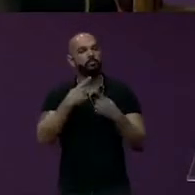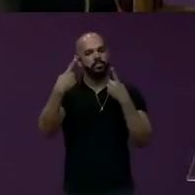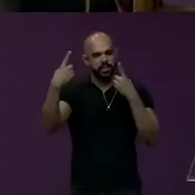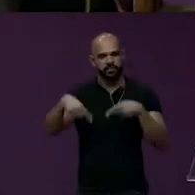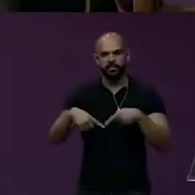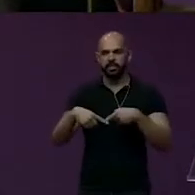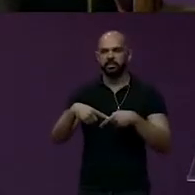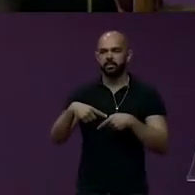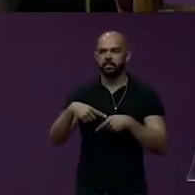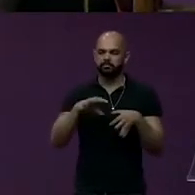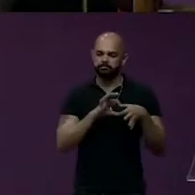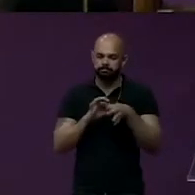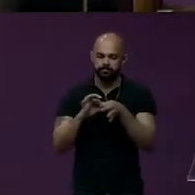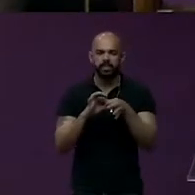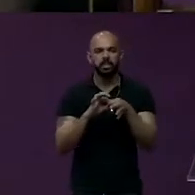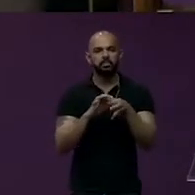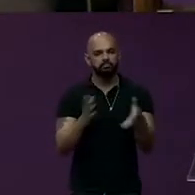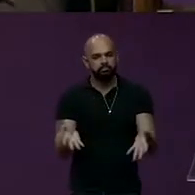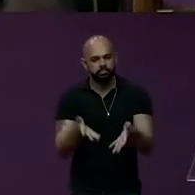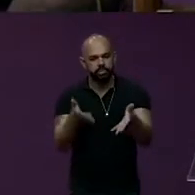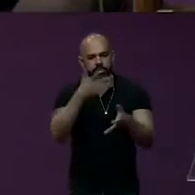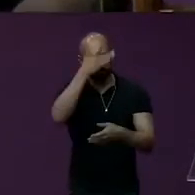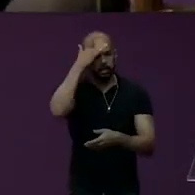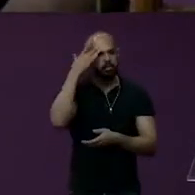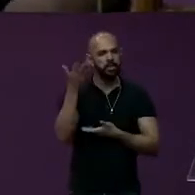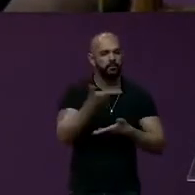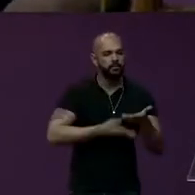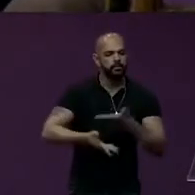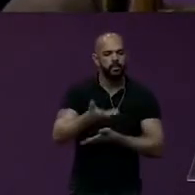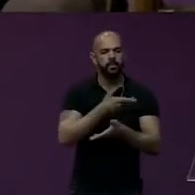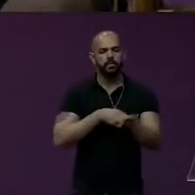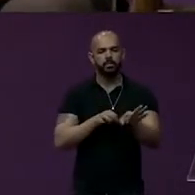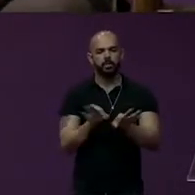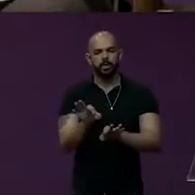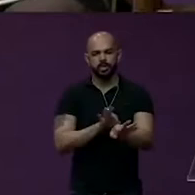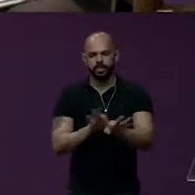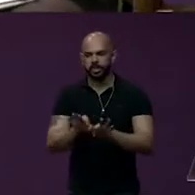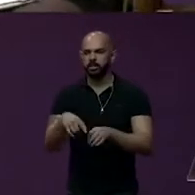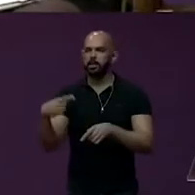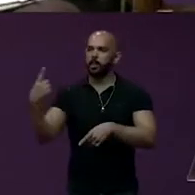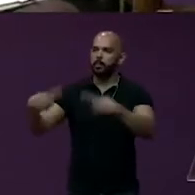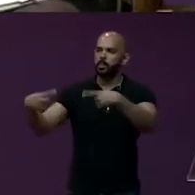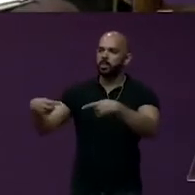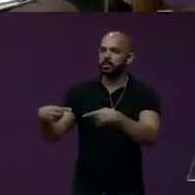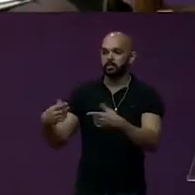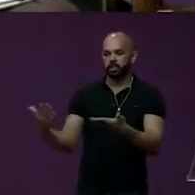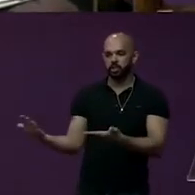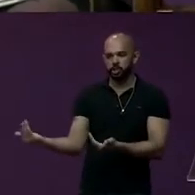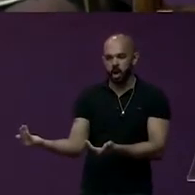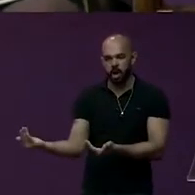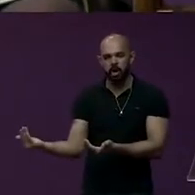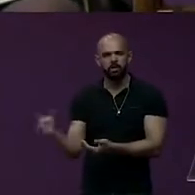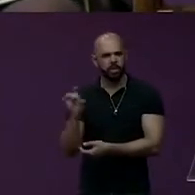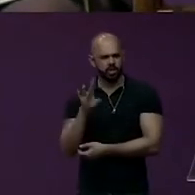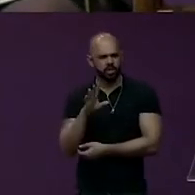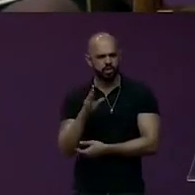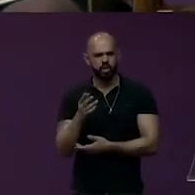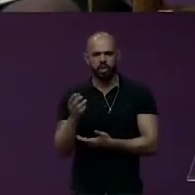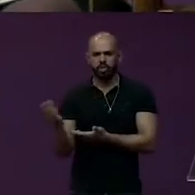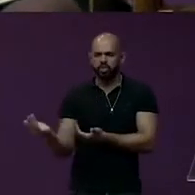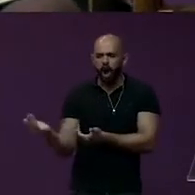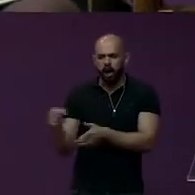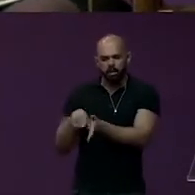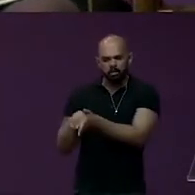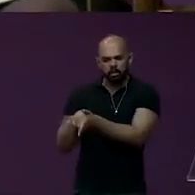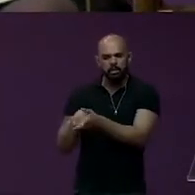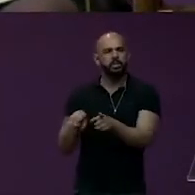isso precisa fazer com que as pessoas se envolvam nos programas, ter política para jovens, não só jovens